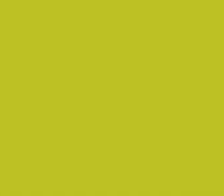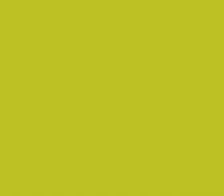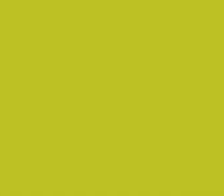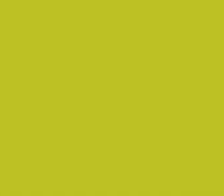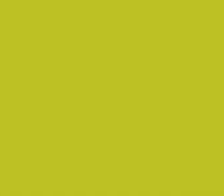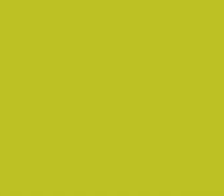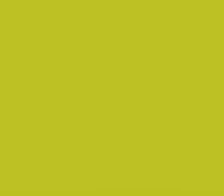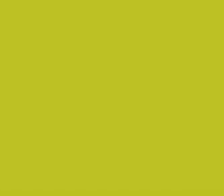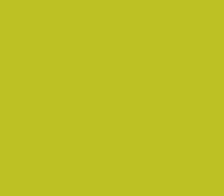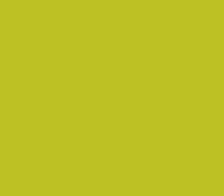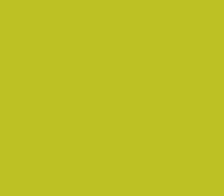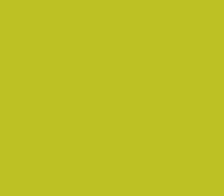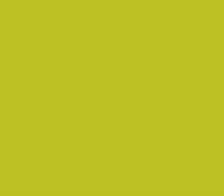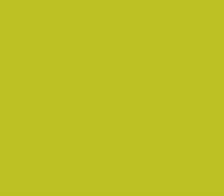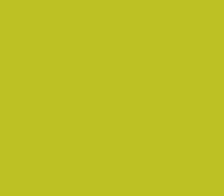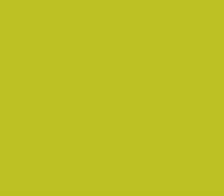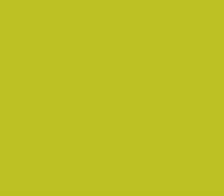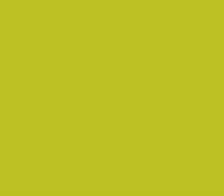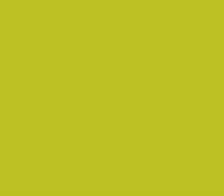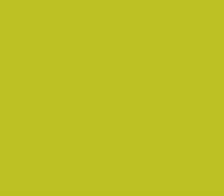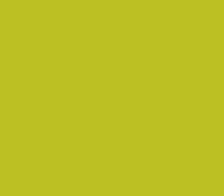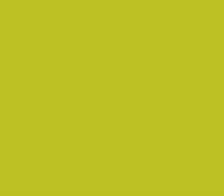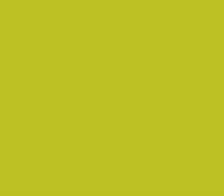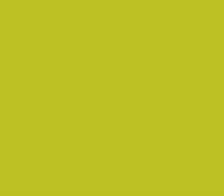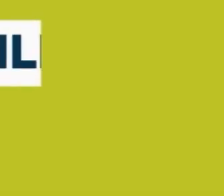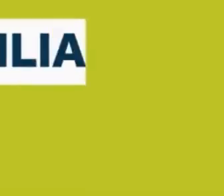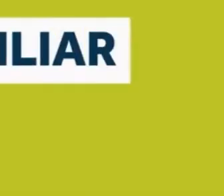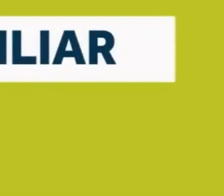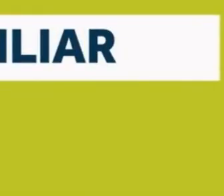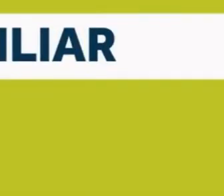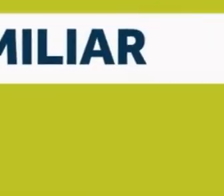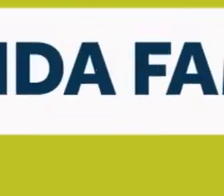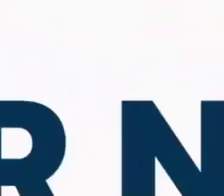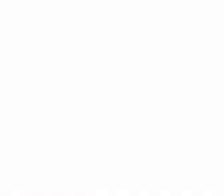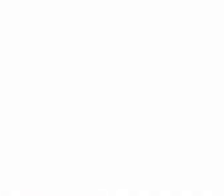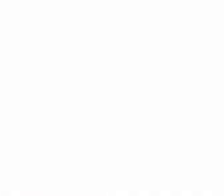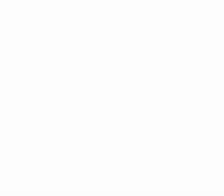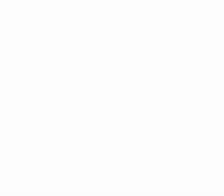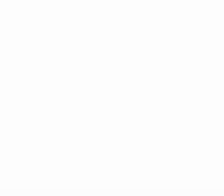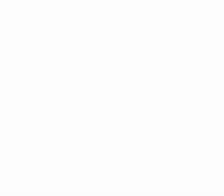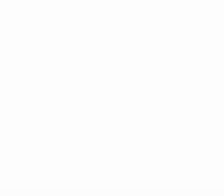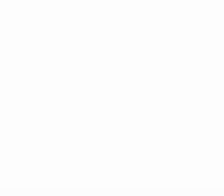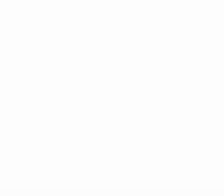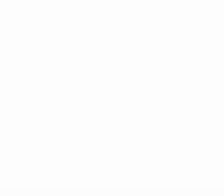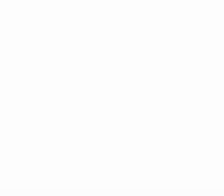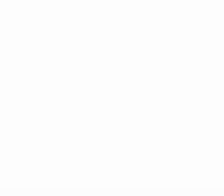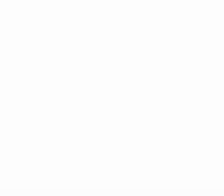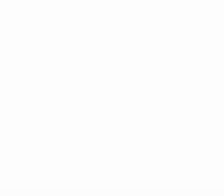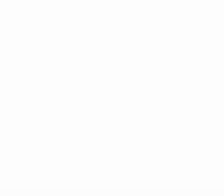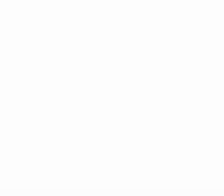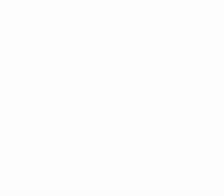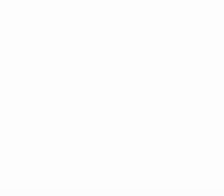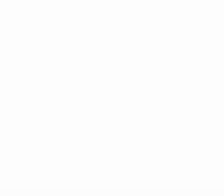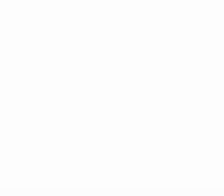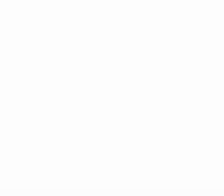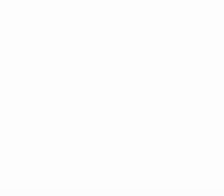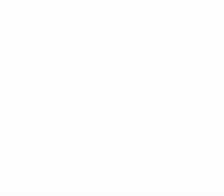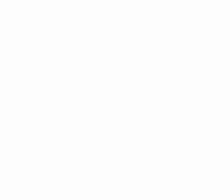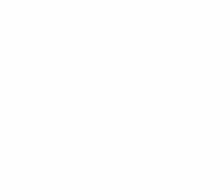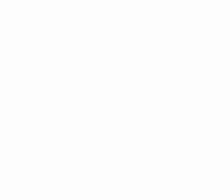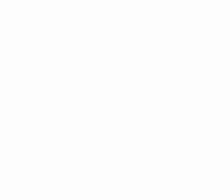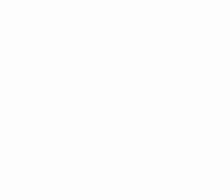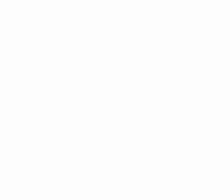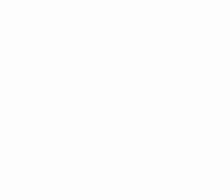2020. 7% precisaram ajudar na renda familiar. E os dados ainda revelam fortes